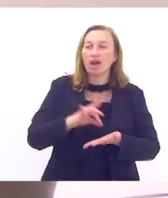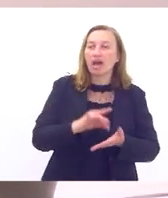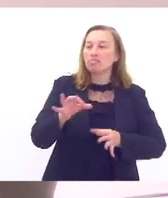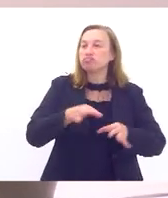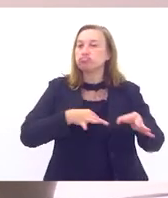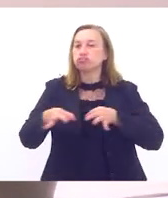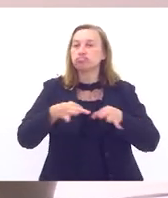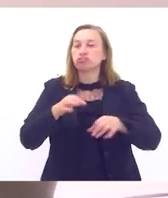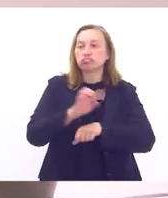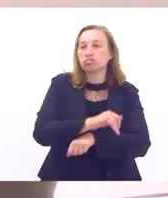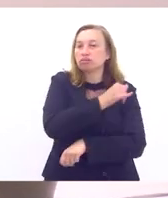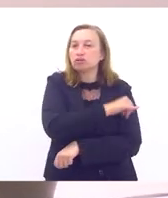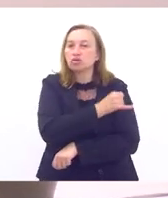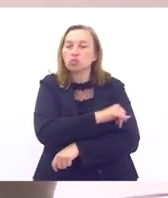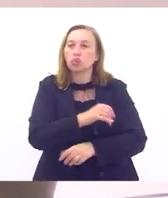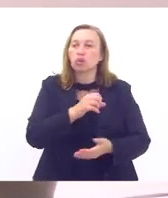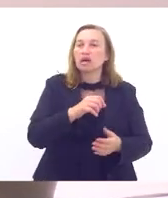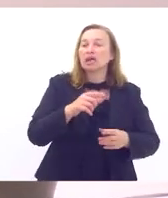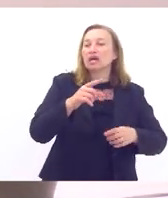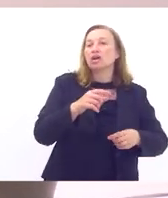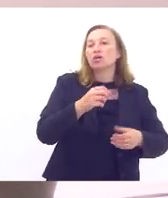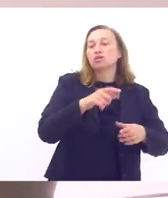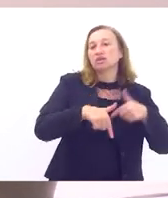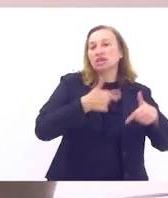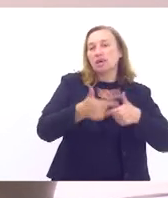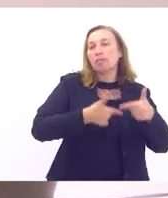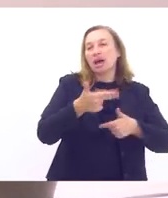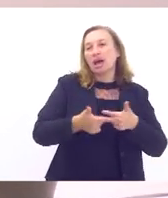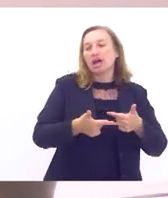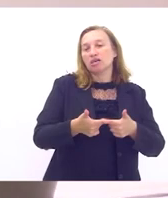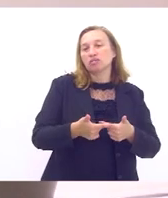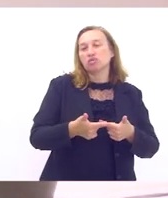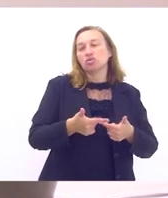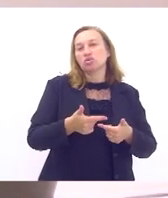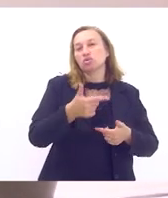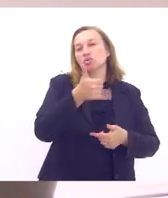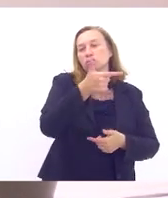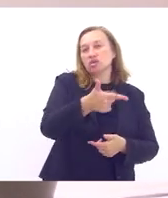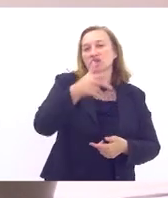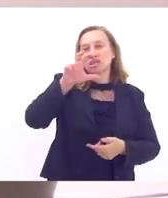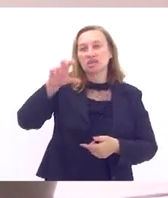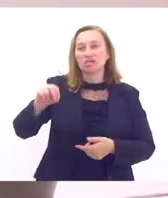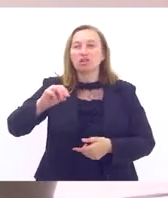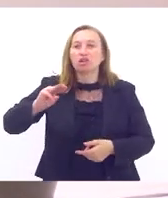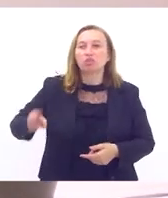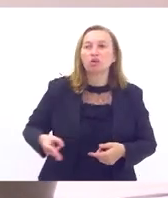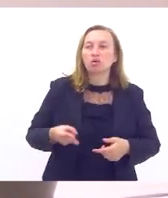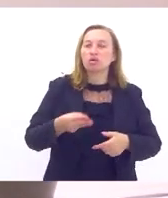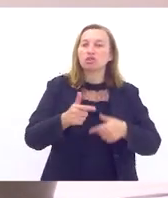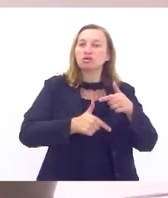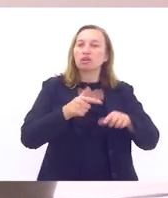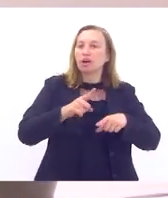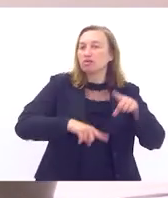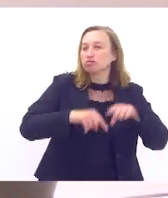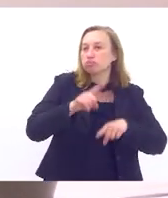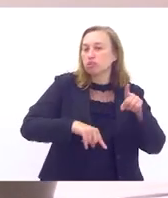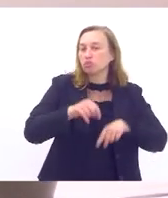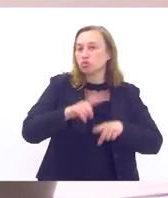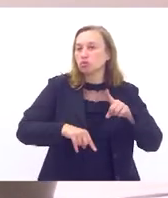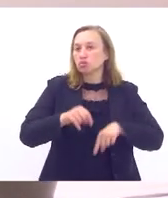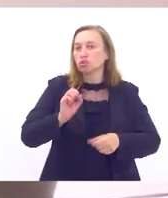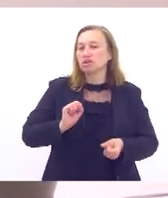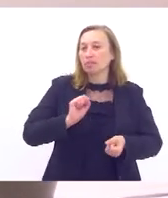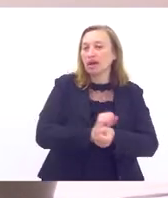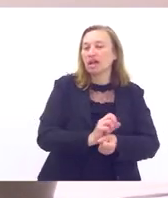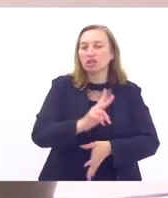planejadas pelo Estado do Rio de Janeiro mediante emprego de 250 milhões destinados à execução do projeto OPAS em relação ao funcionamento de equipamentos hospitalares prisionais